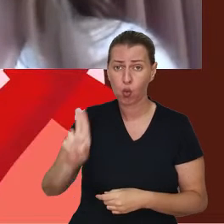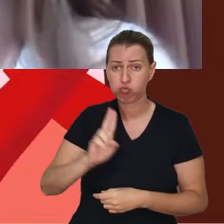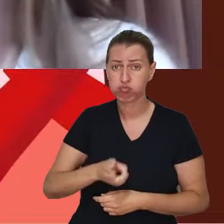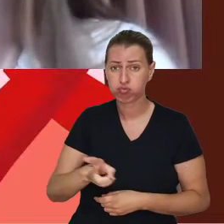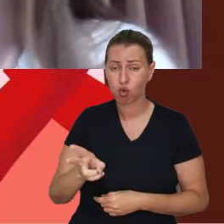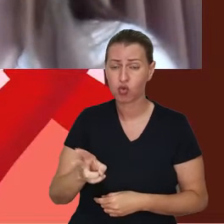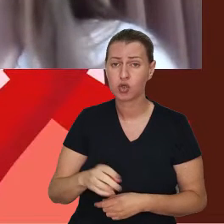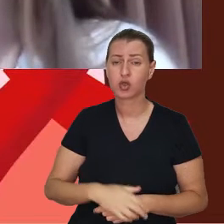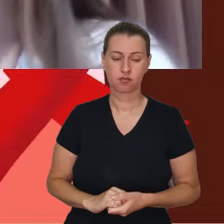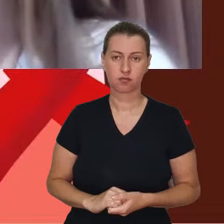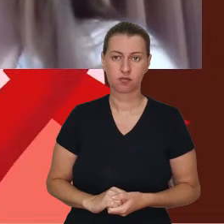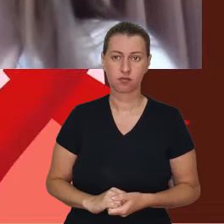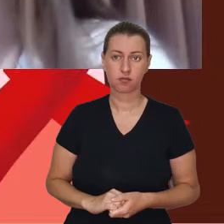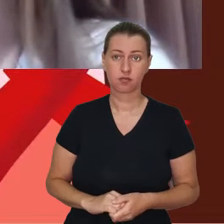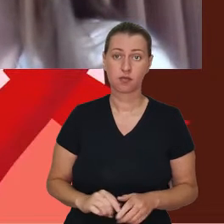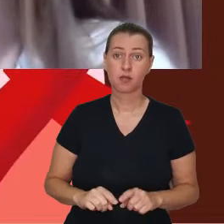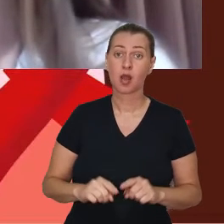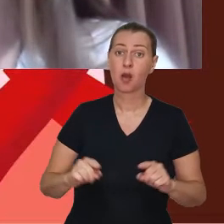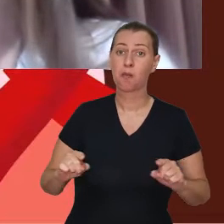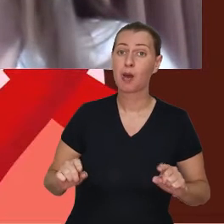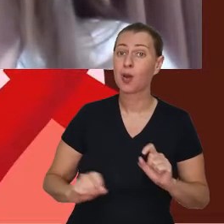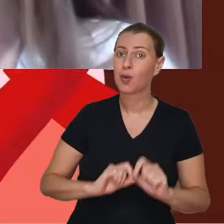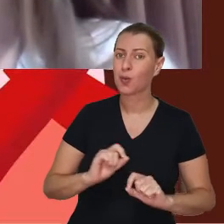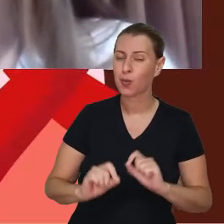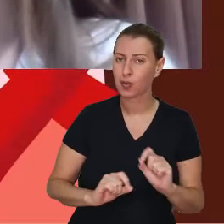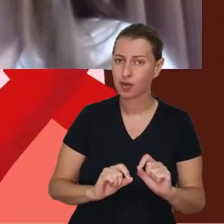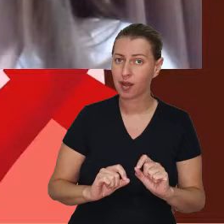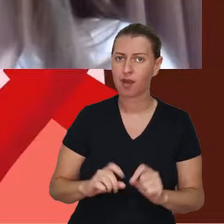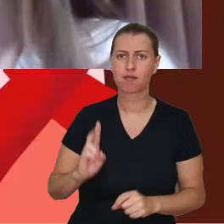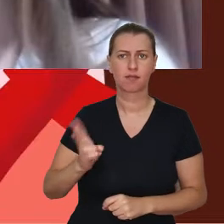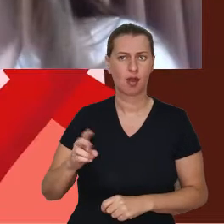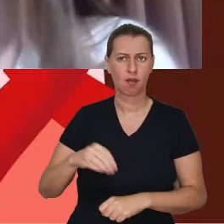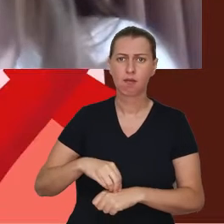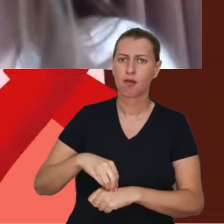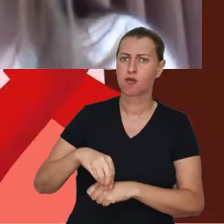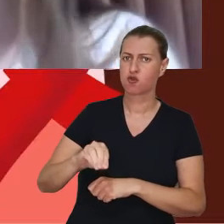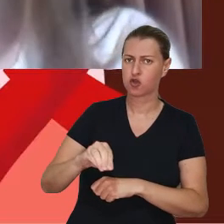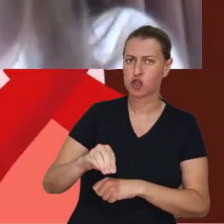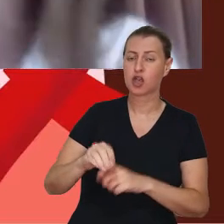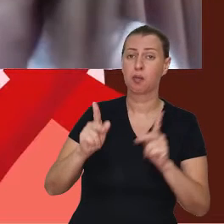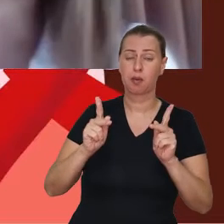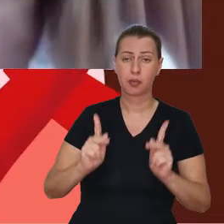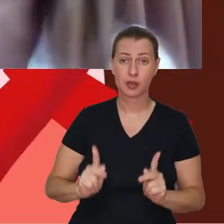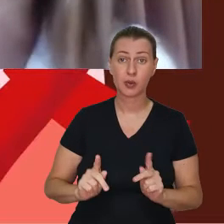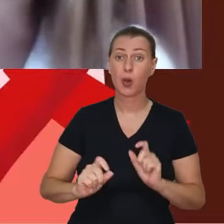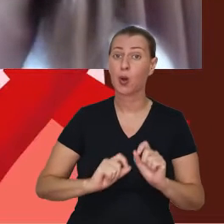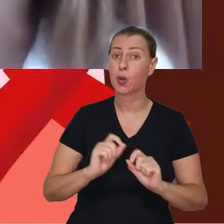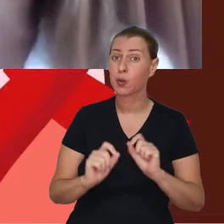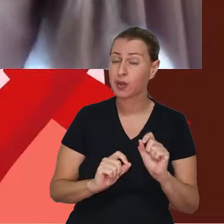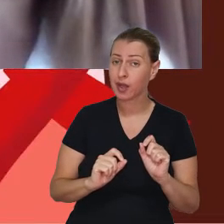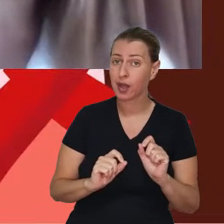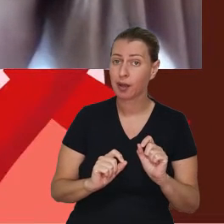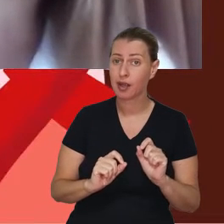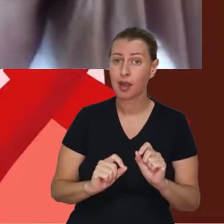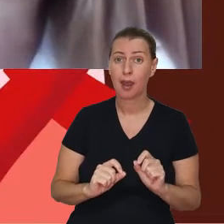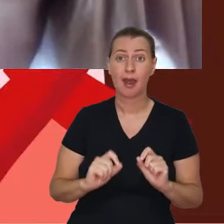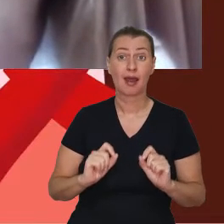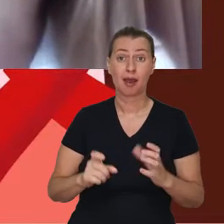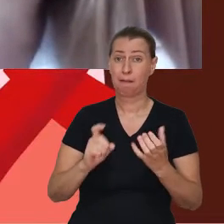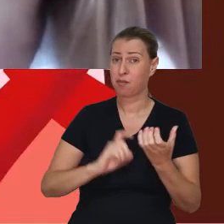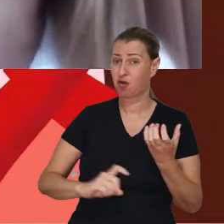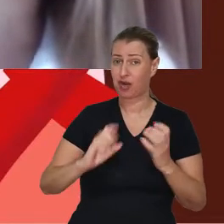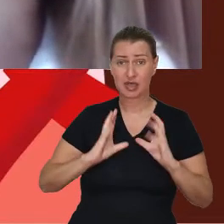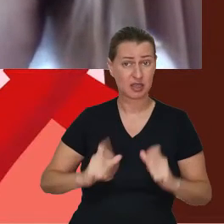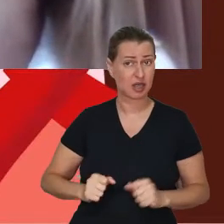gente sempre orienta o paciente de que a profilaxia já não é 100%. Então, sempre que a gente tiver